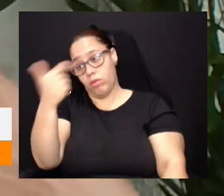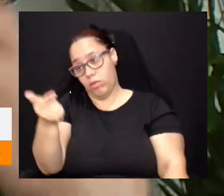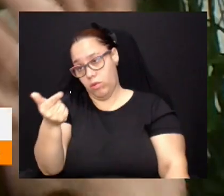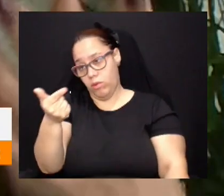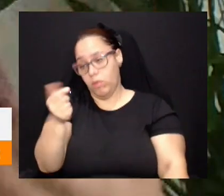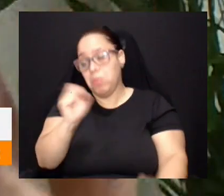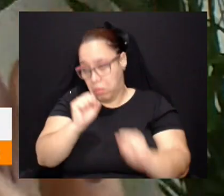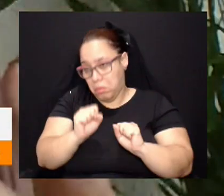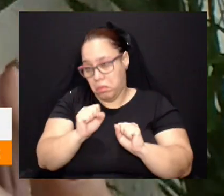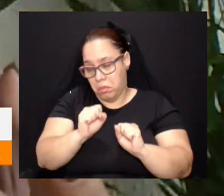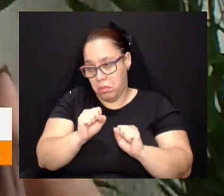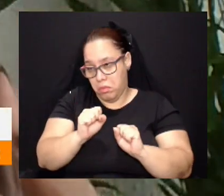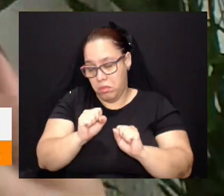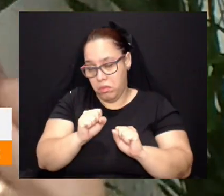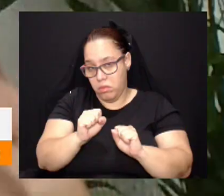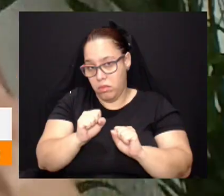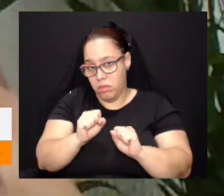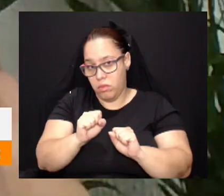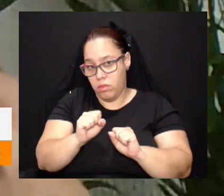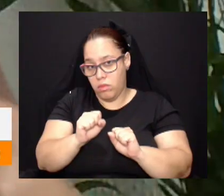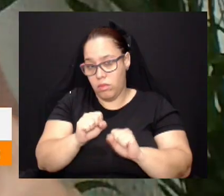ter neste fôlego